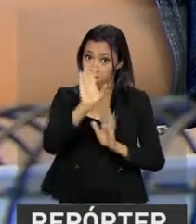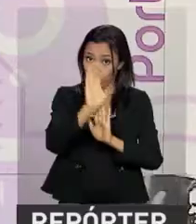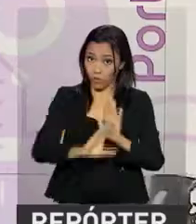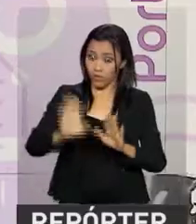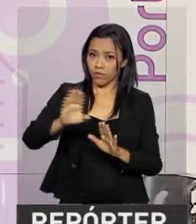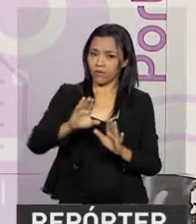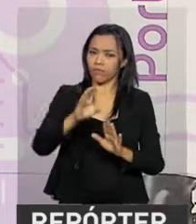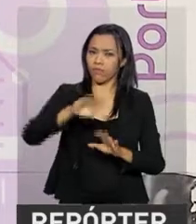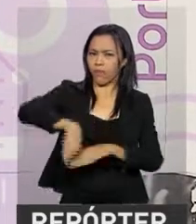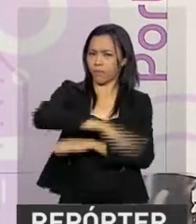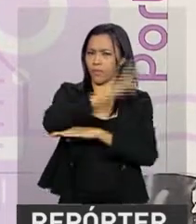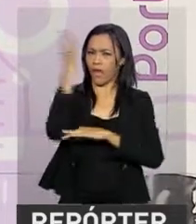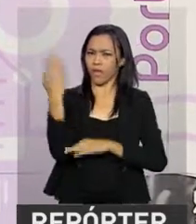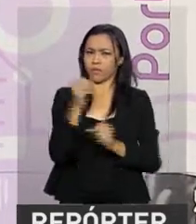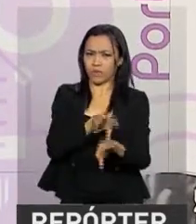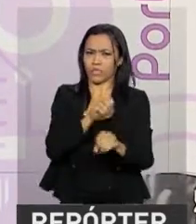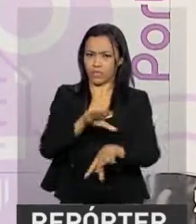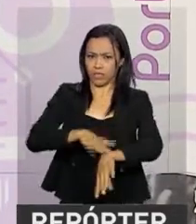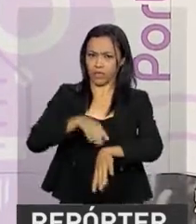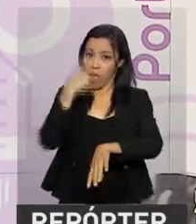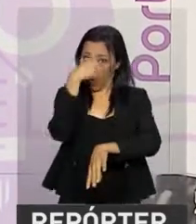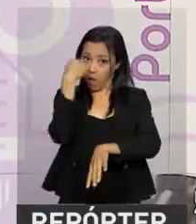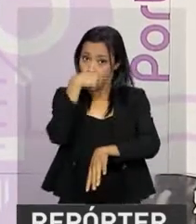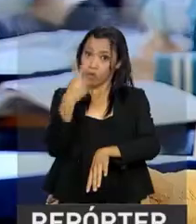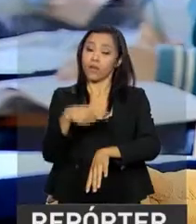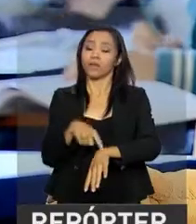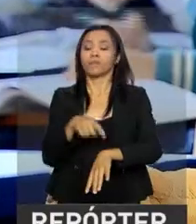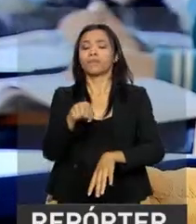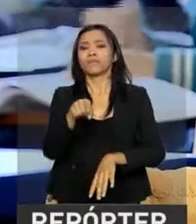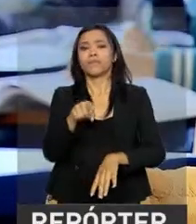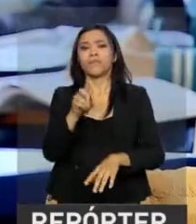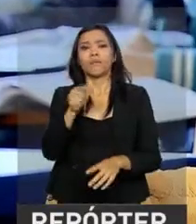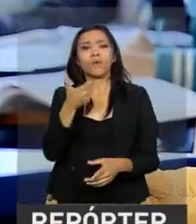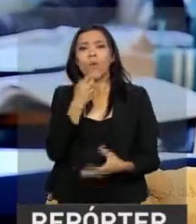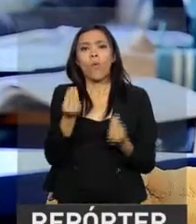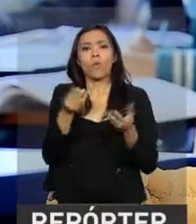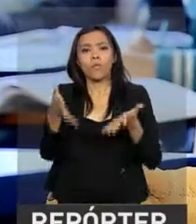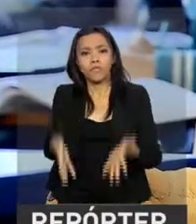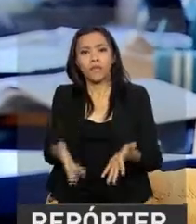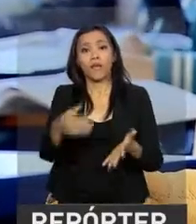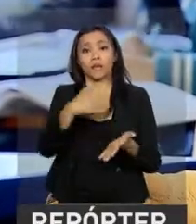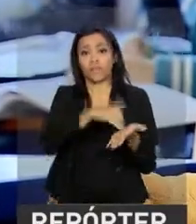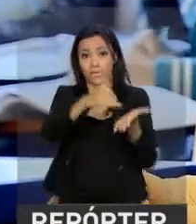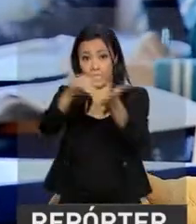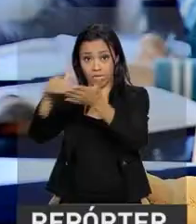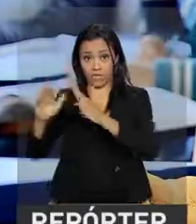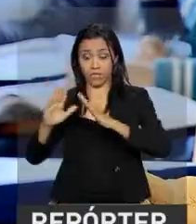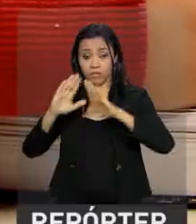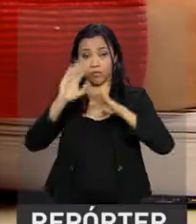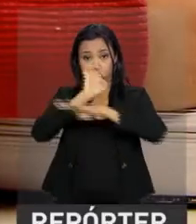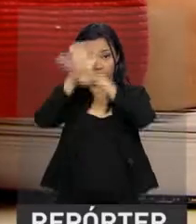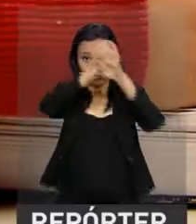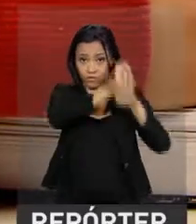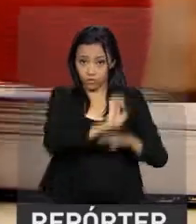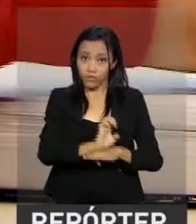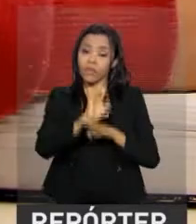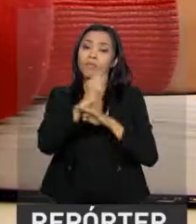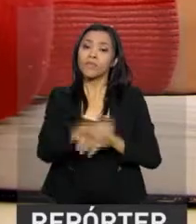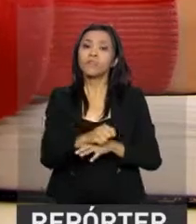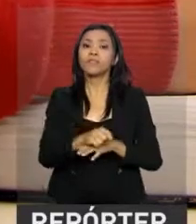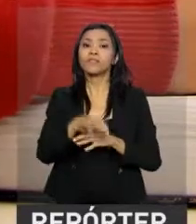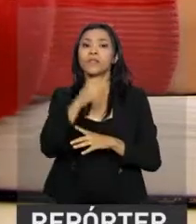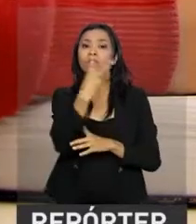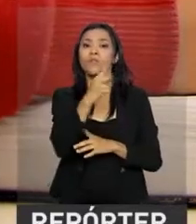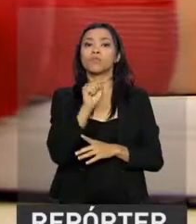800 para 1400 horas por ano para aderir o programa as secretarias estaduais de educação e devem atender no mínimo